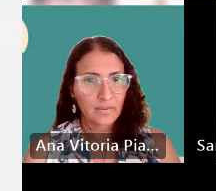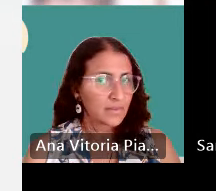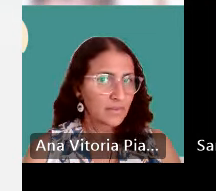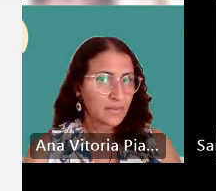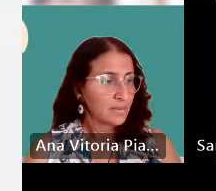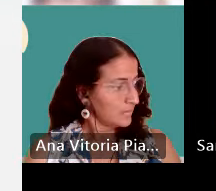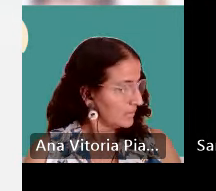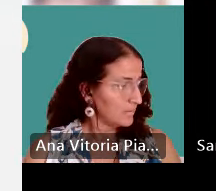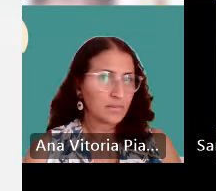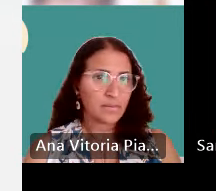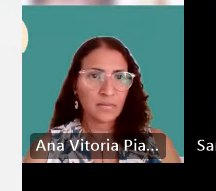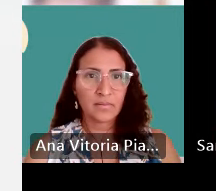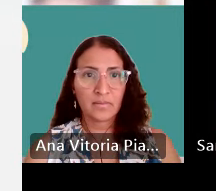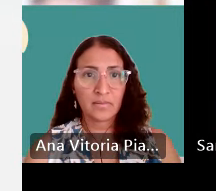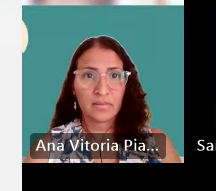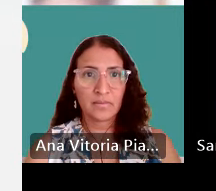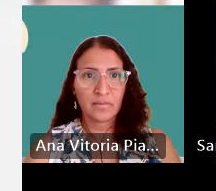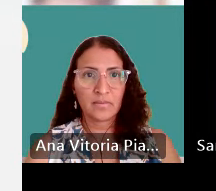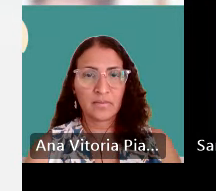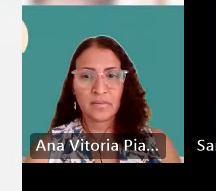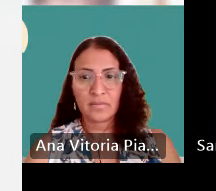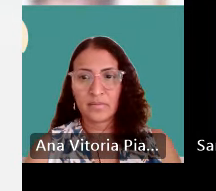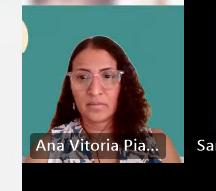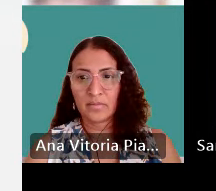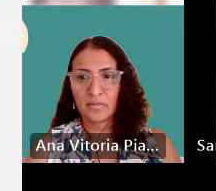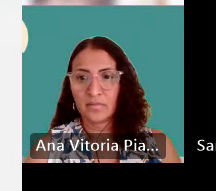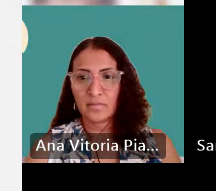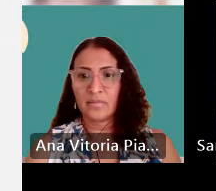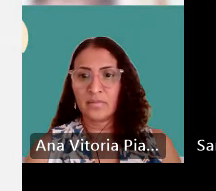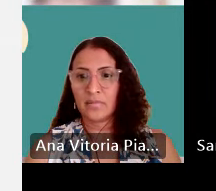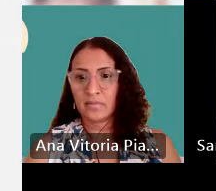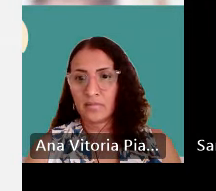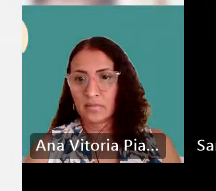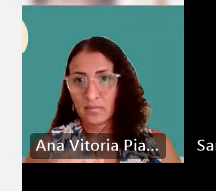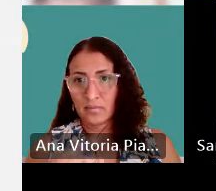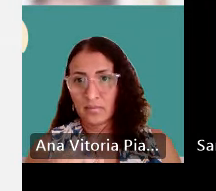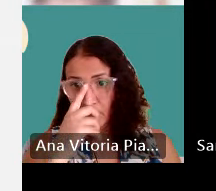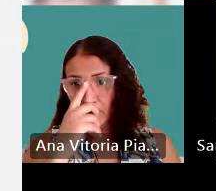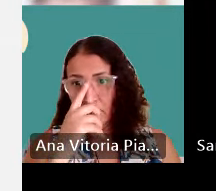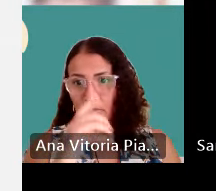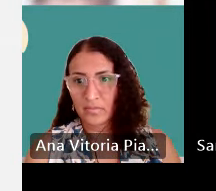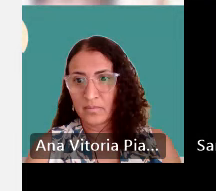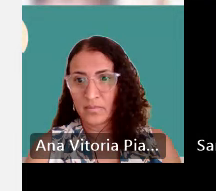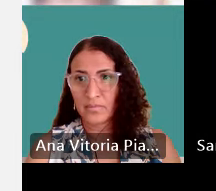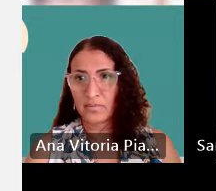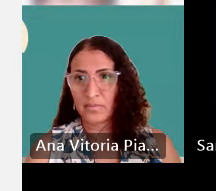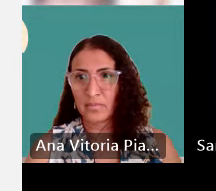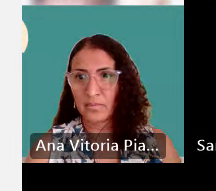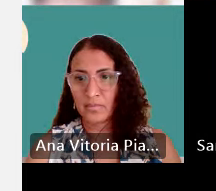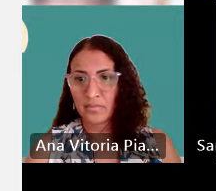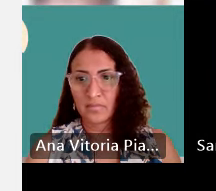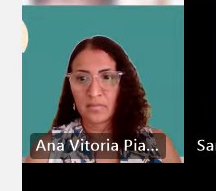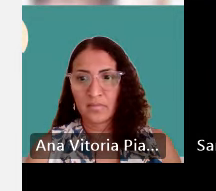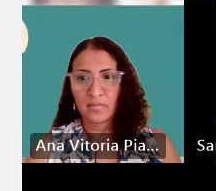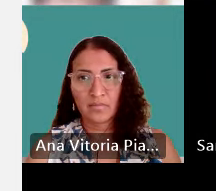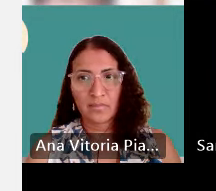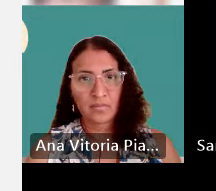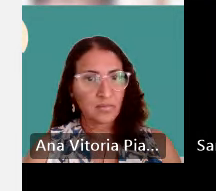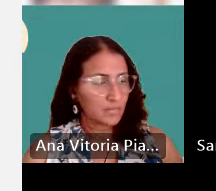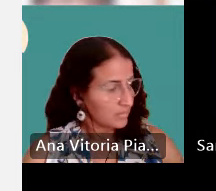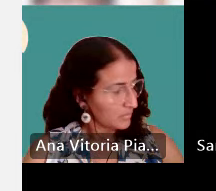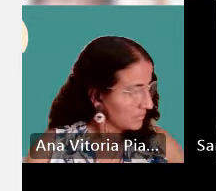aí ele fala ali um um ponto que ele destaca muito é como a a questão da ausência de responsabilidade ativa